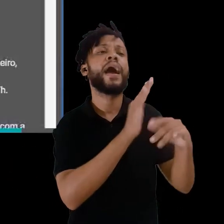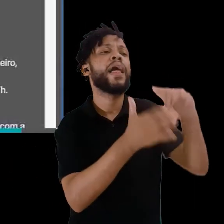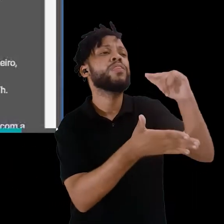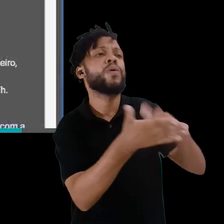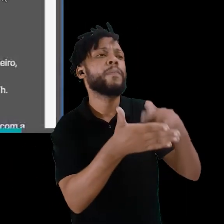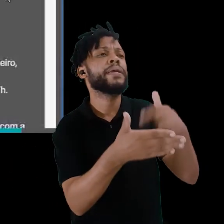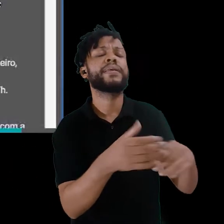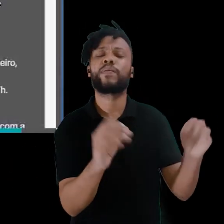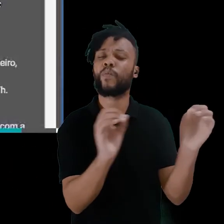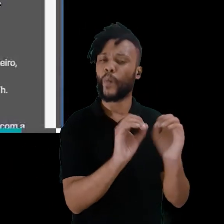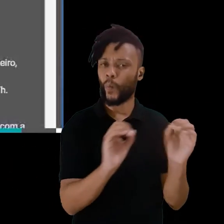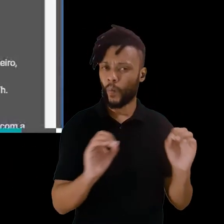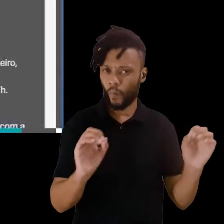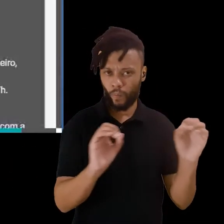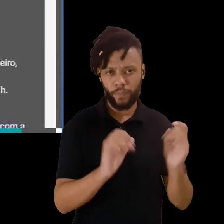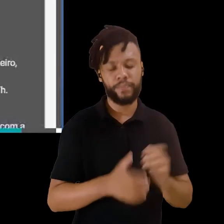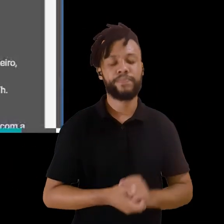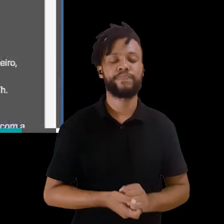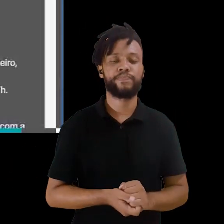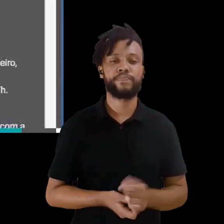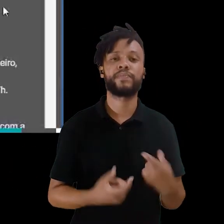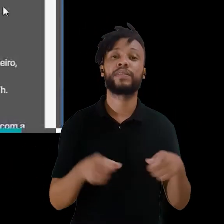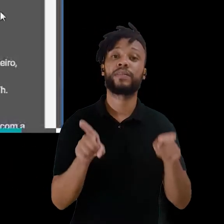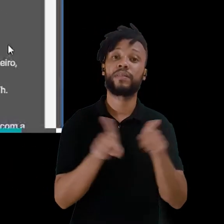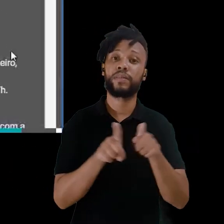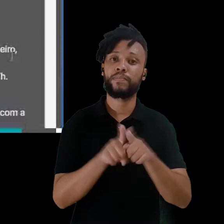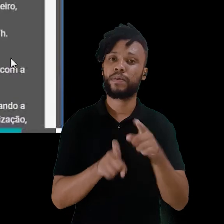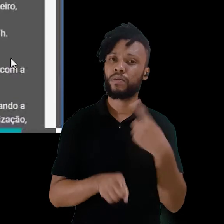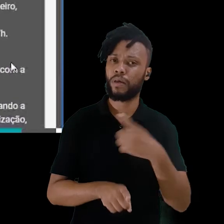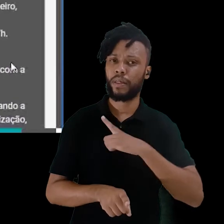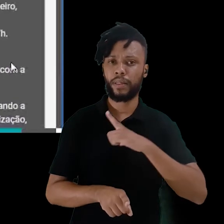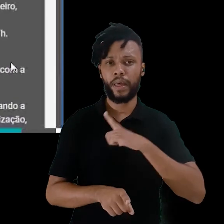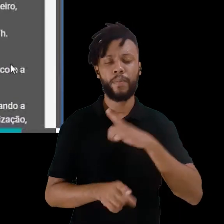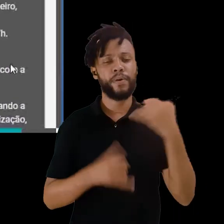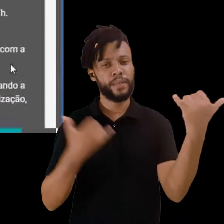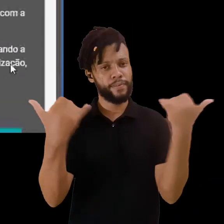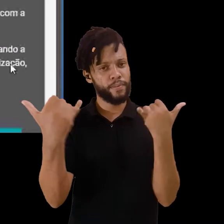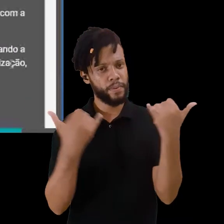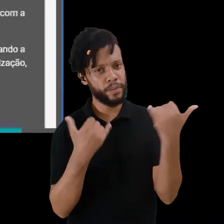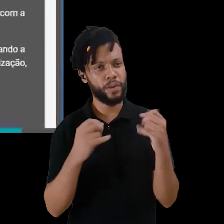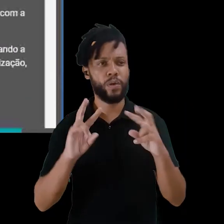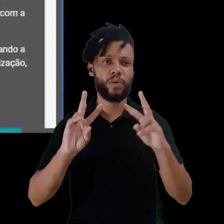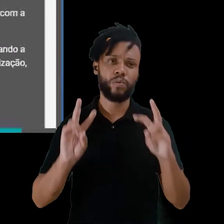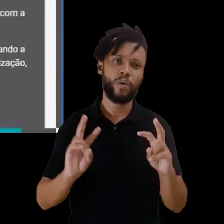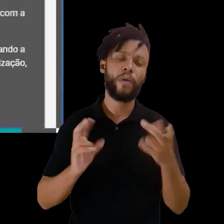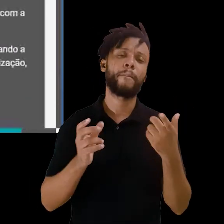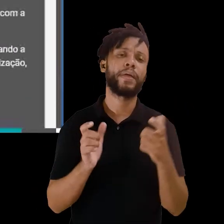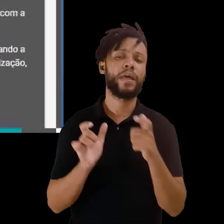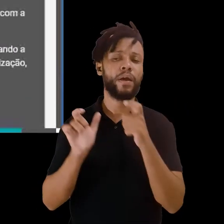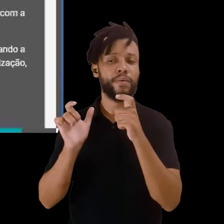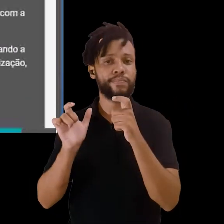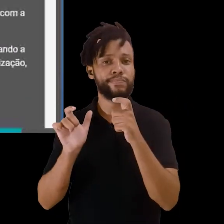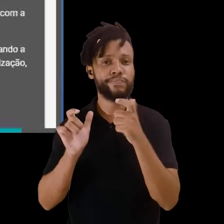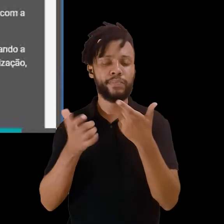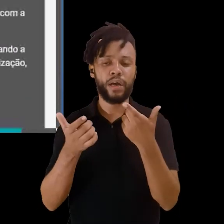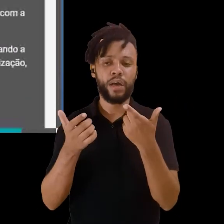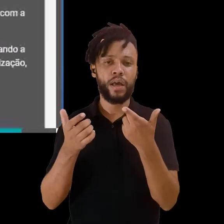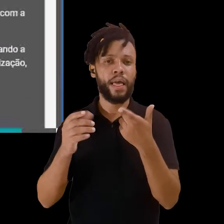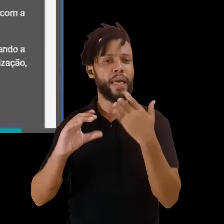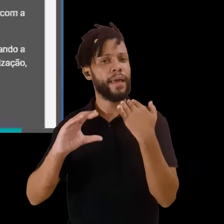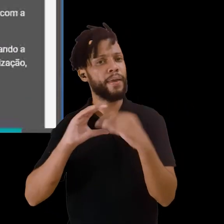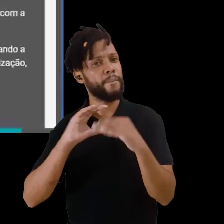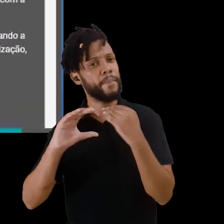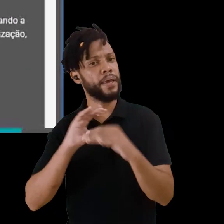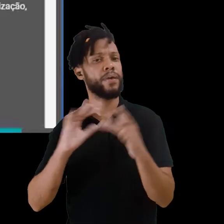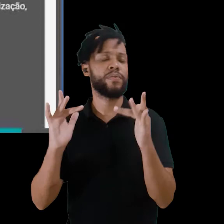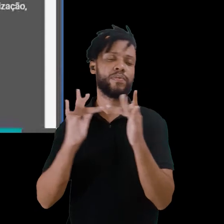qualquer documentação, tá? Aqui a gente também tem as informações de endereços, né, para contato, o